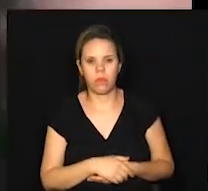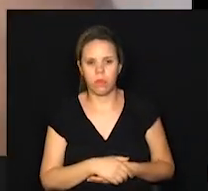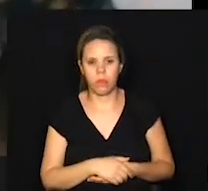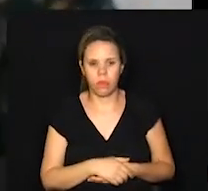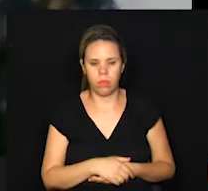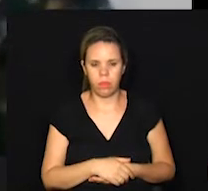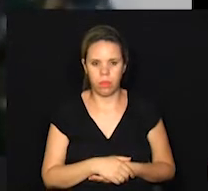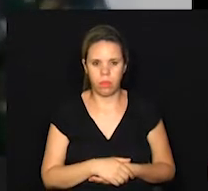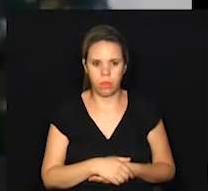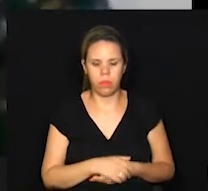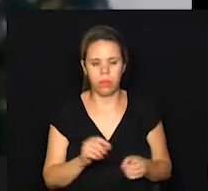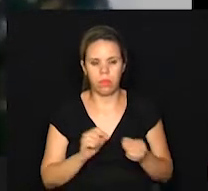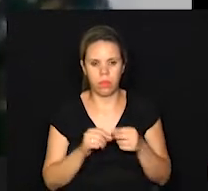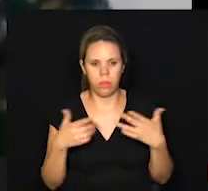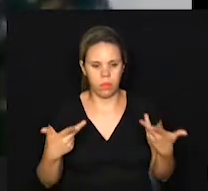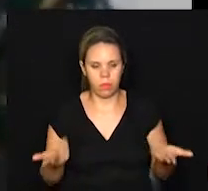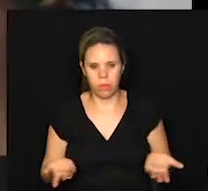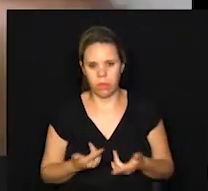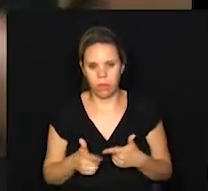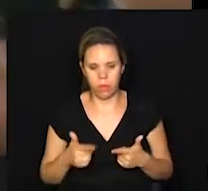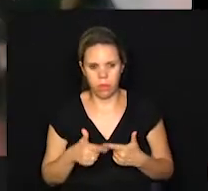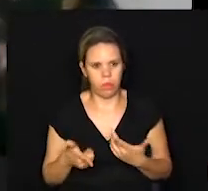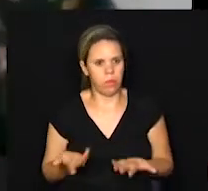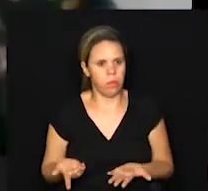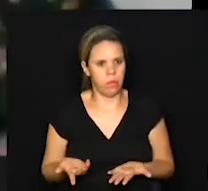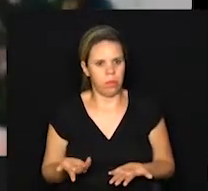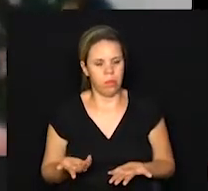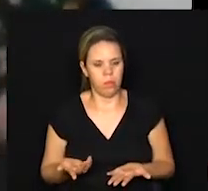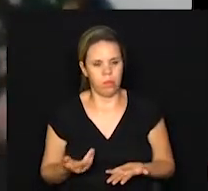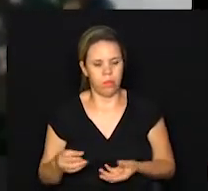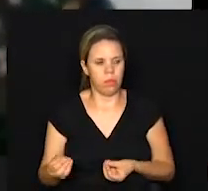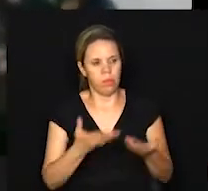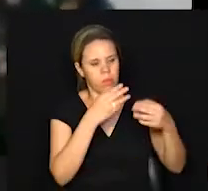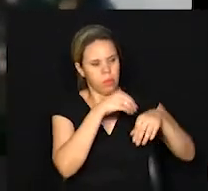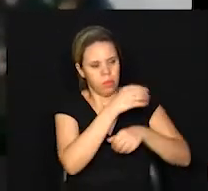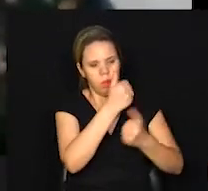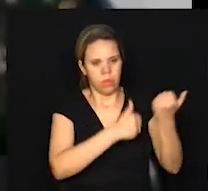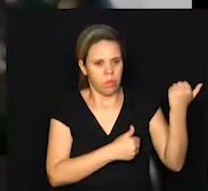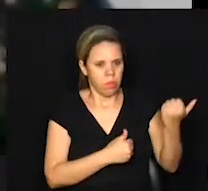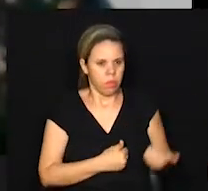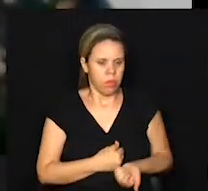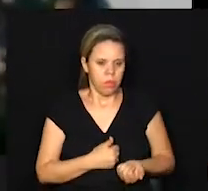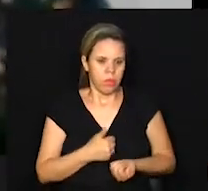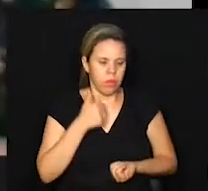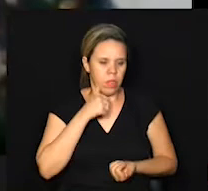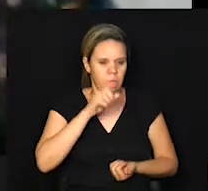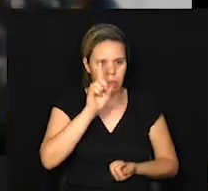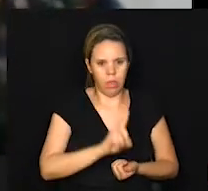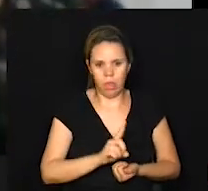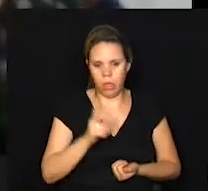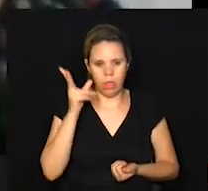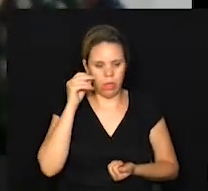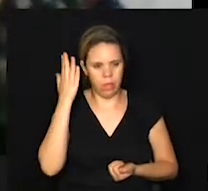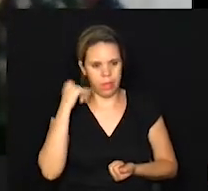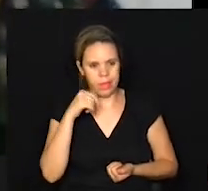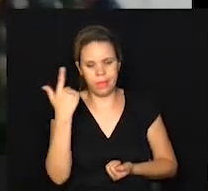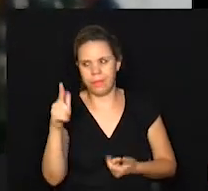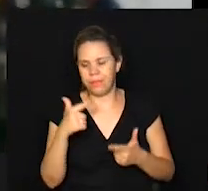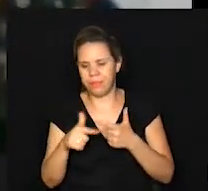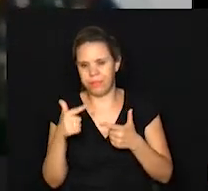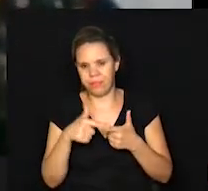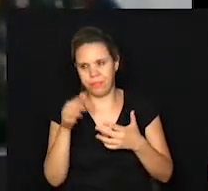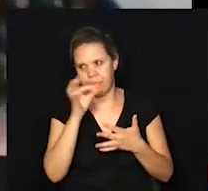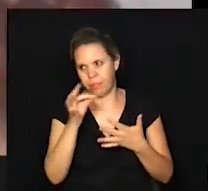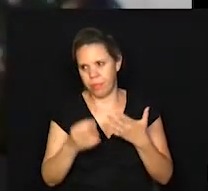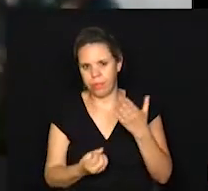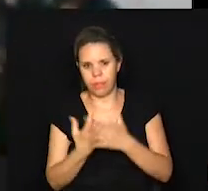E eu faço o que diante dessa situação? Depois de ter levado para a diretoria, a diretora ouvindo isso, sabendo que há outros casos que